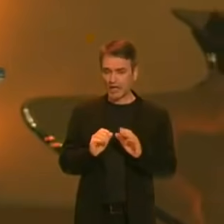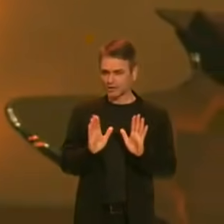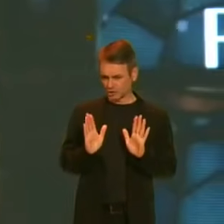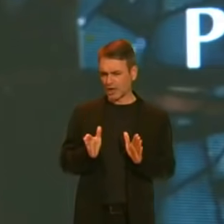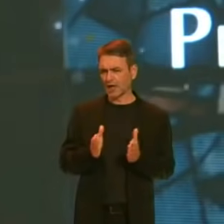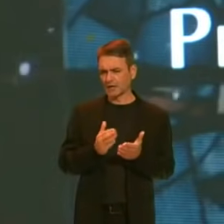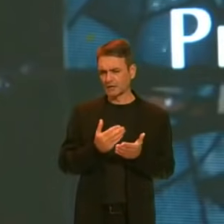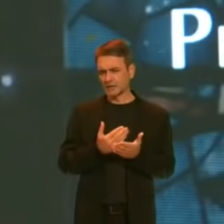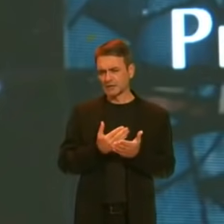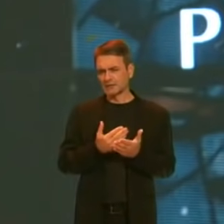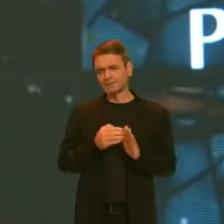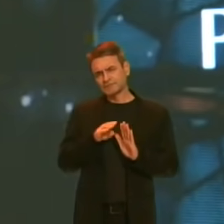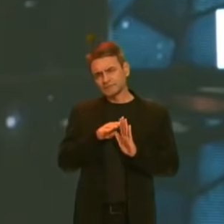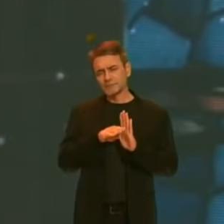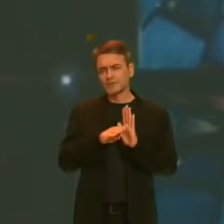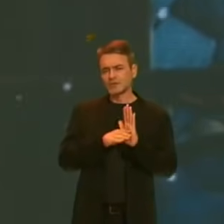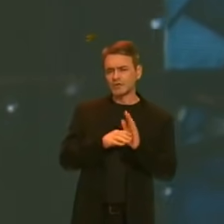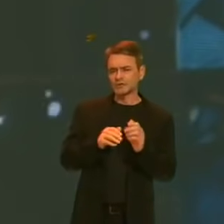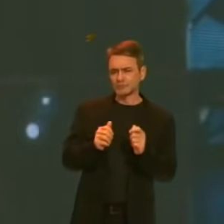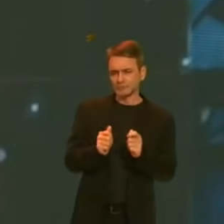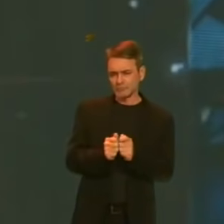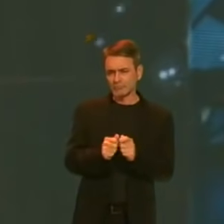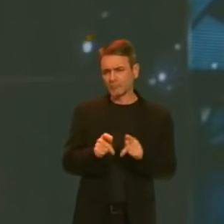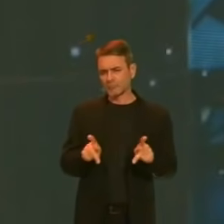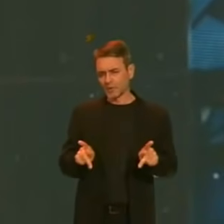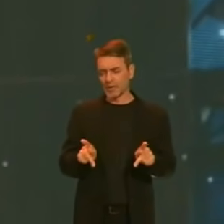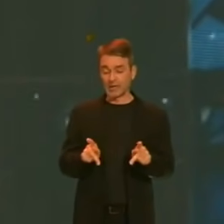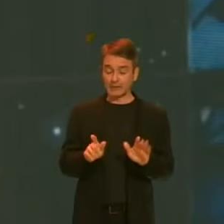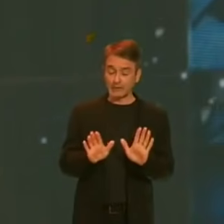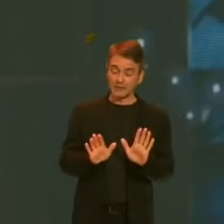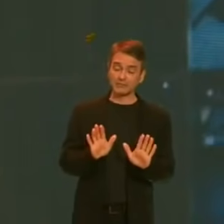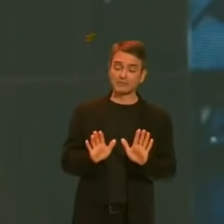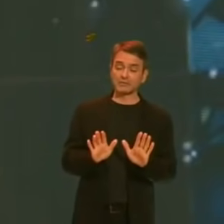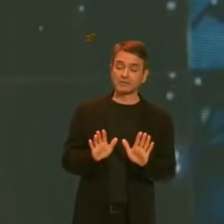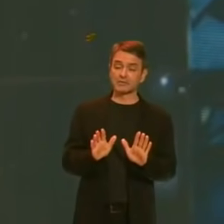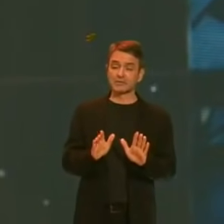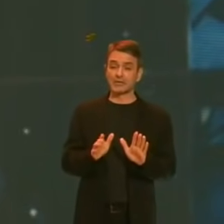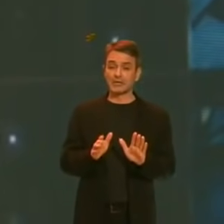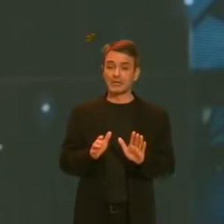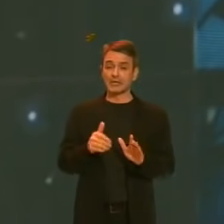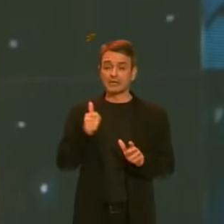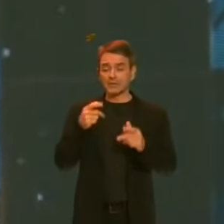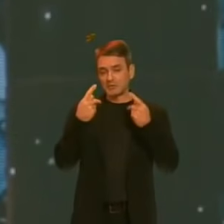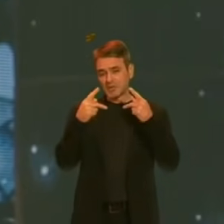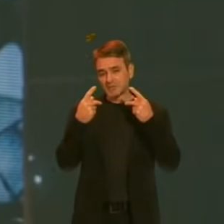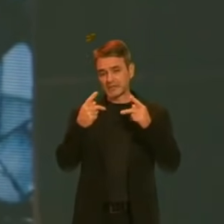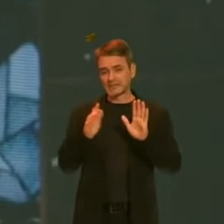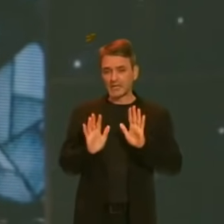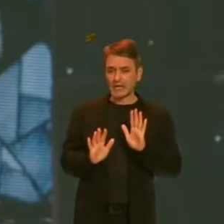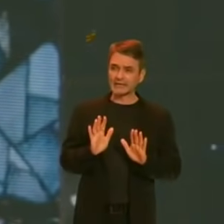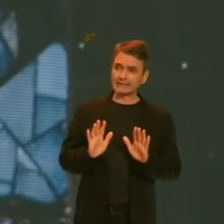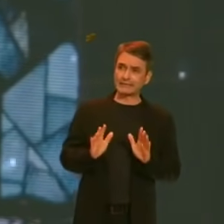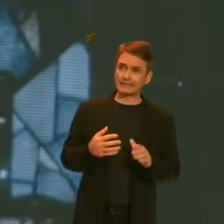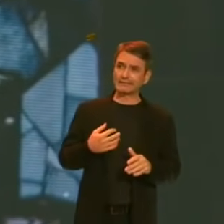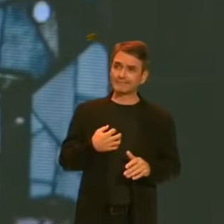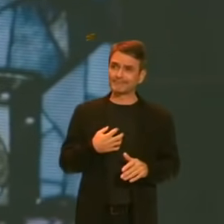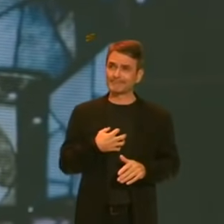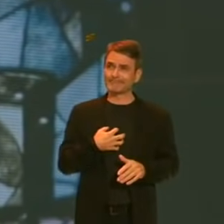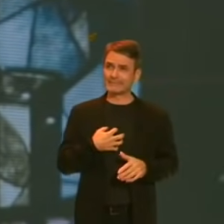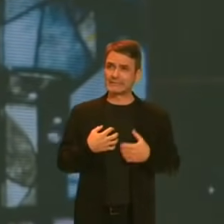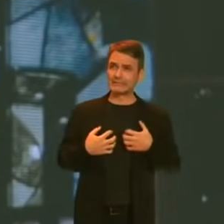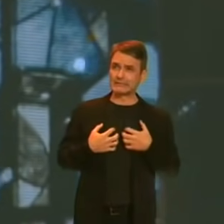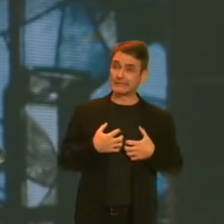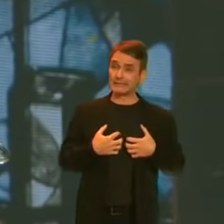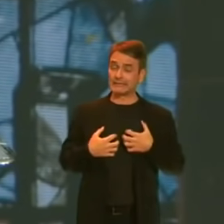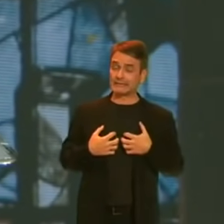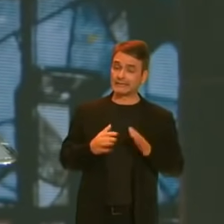do Apocalipse, e eu disse na primeira mensagem que eu tenho ficado incomodado com